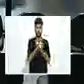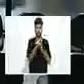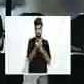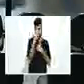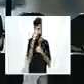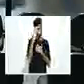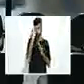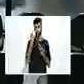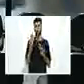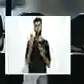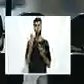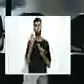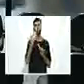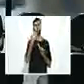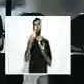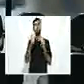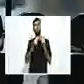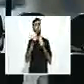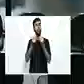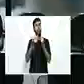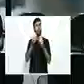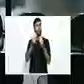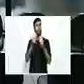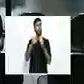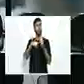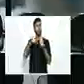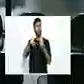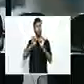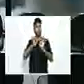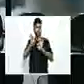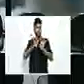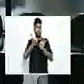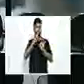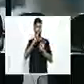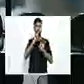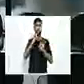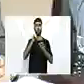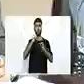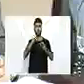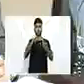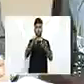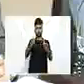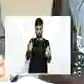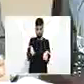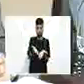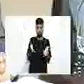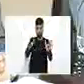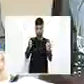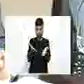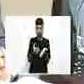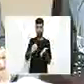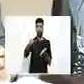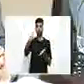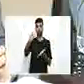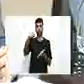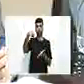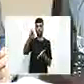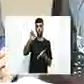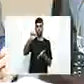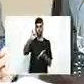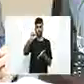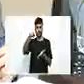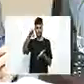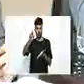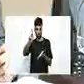saber eh está acontecendo a retirada dos contêiners da cidade porque eu